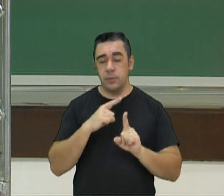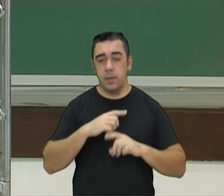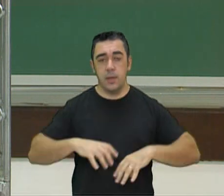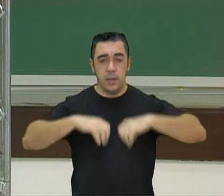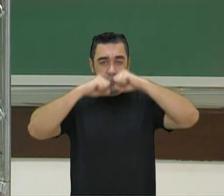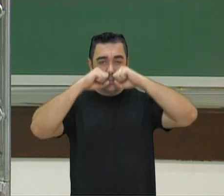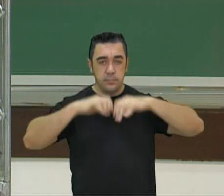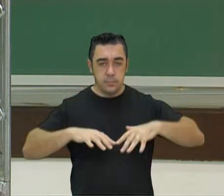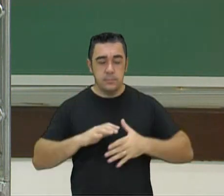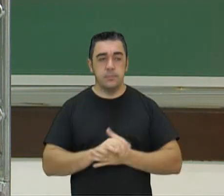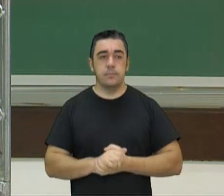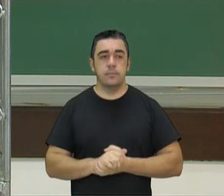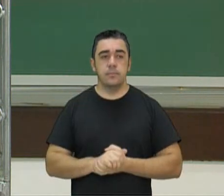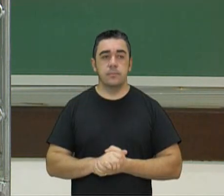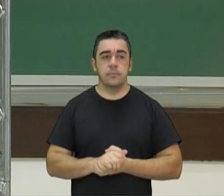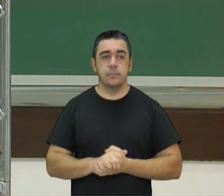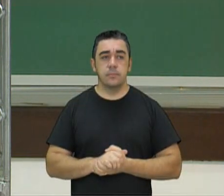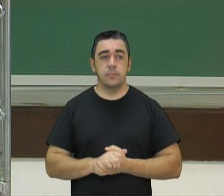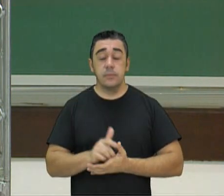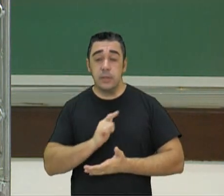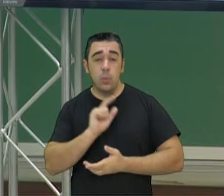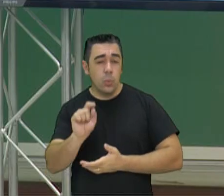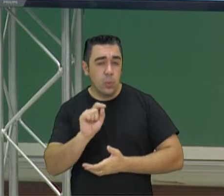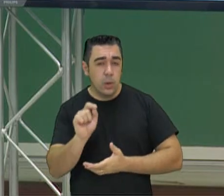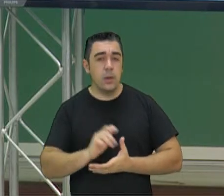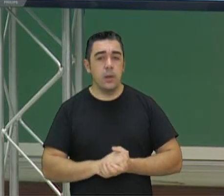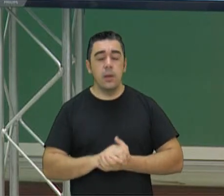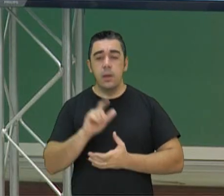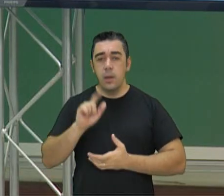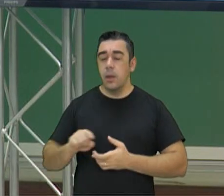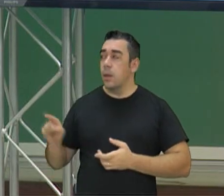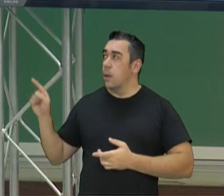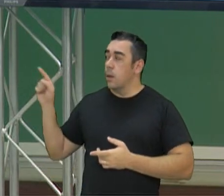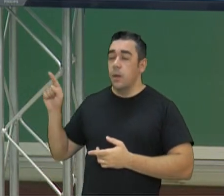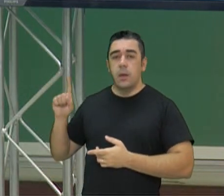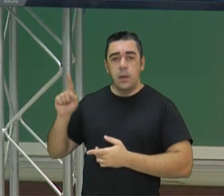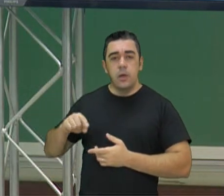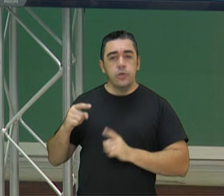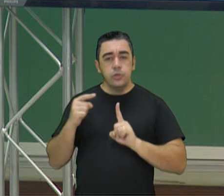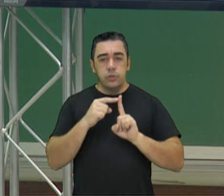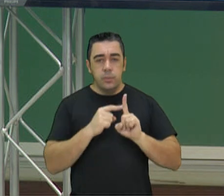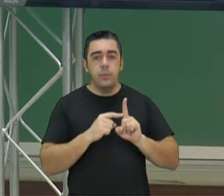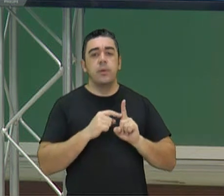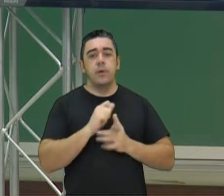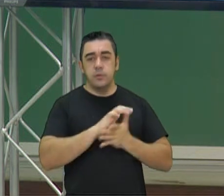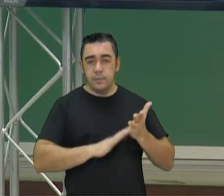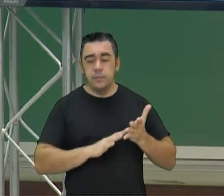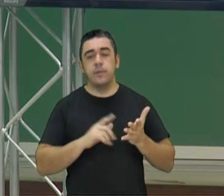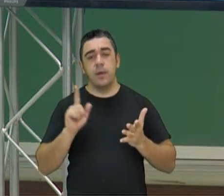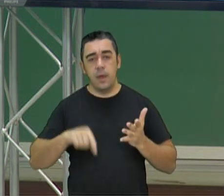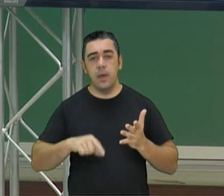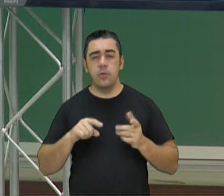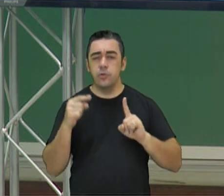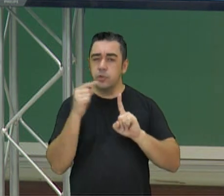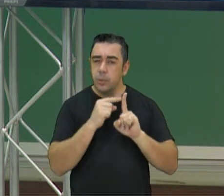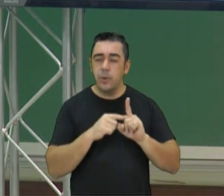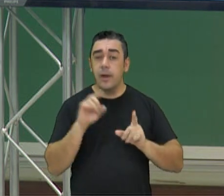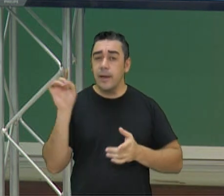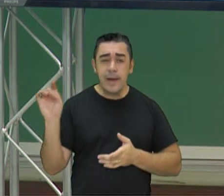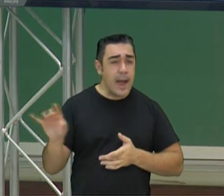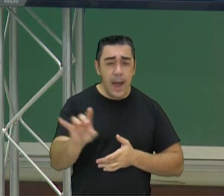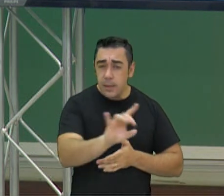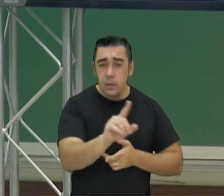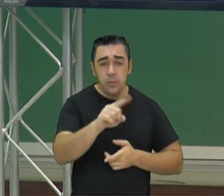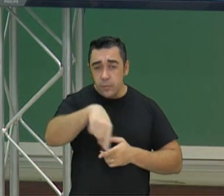que tem. Então, aqui temos o quê? Exercício físico e o estilo de respiração. Então, para cada tipo de